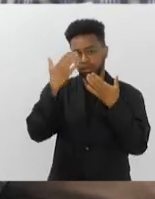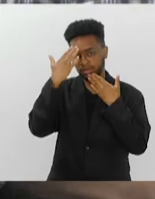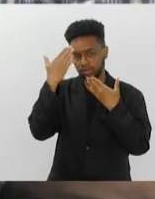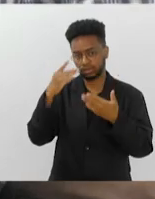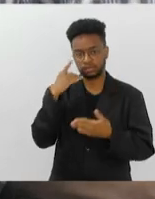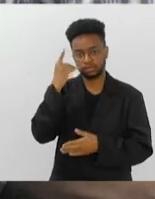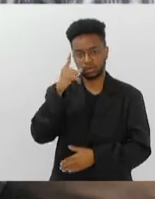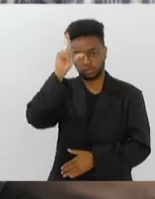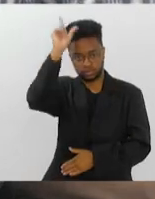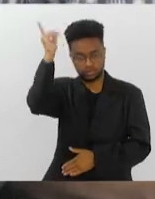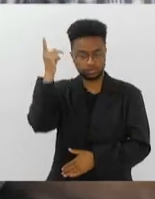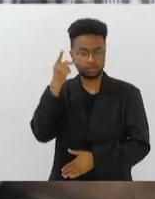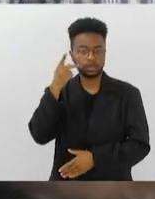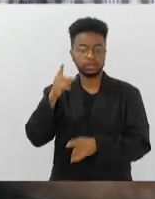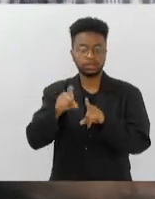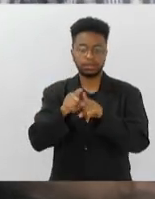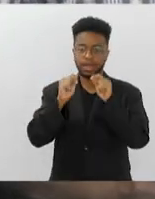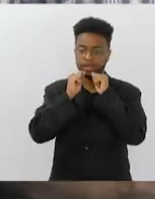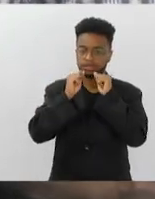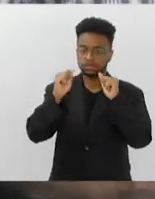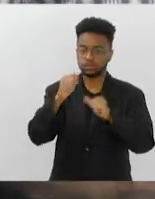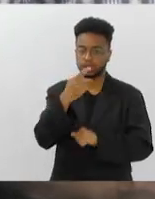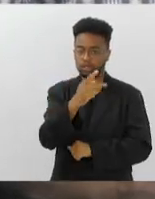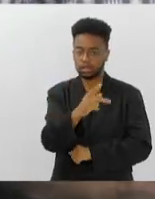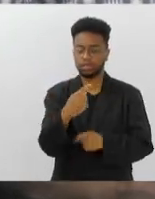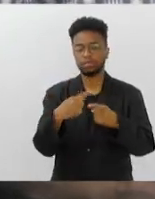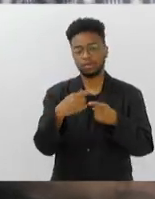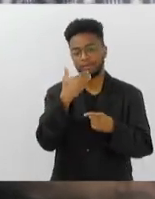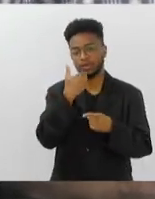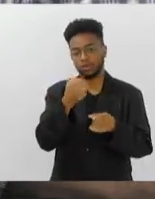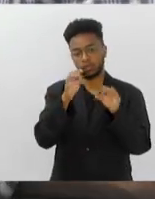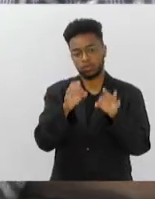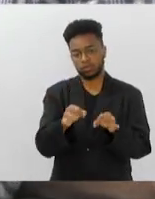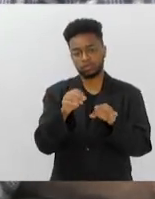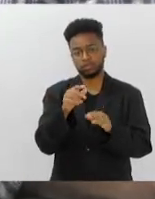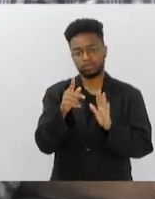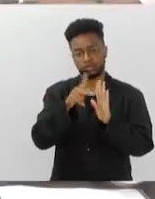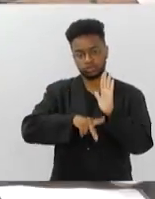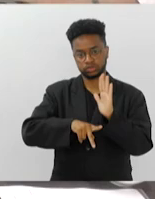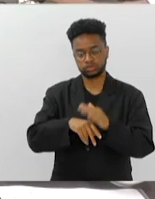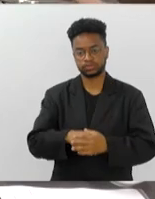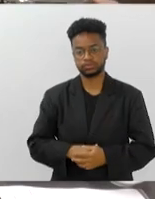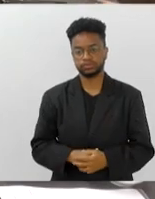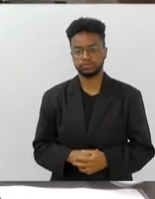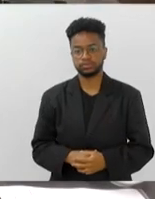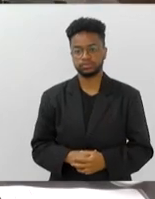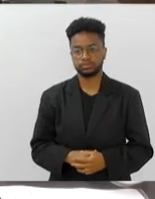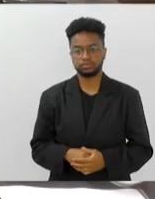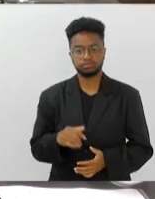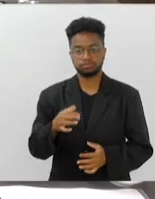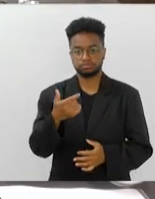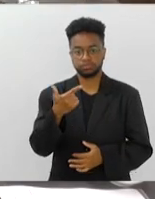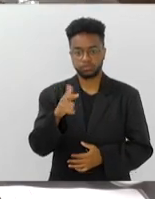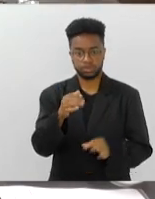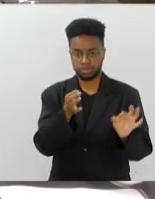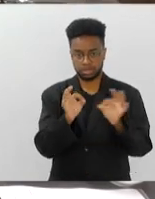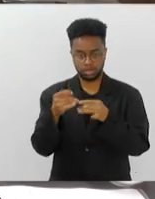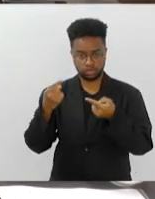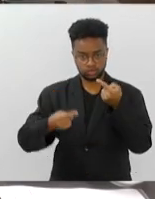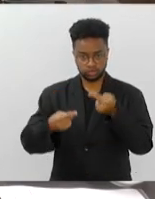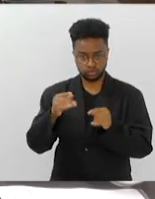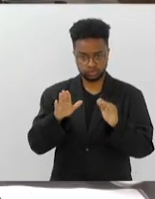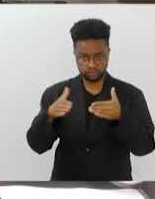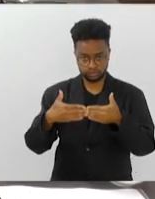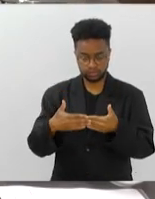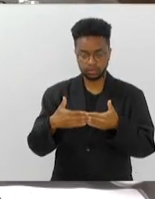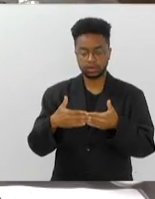a digníssima assessoria, melhorou bastante o projeto. Não havendo quem queira discutir, encerrada a discussão,